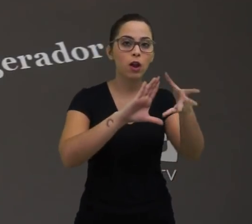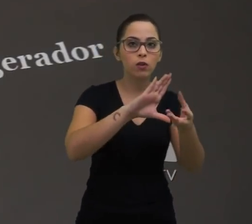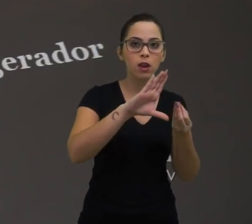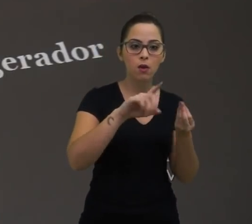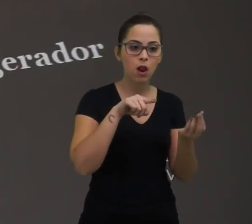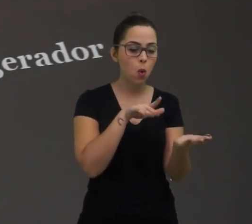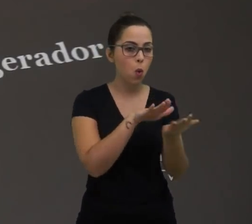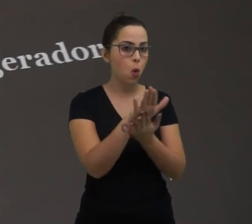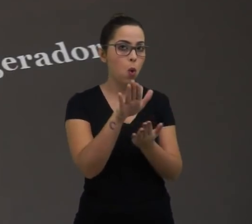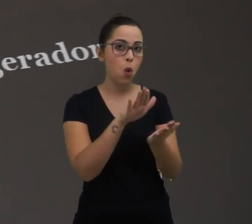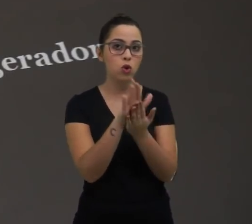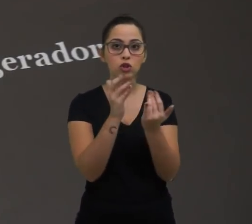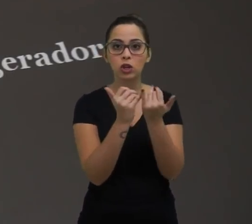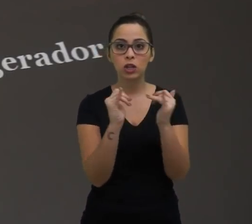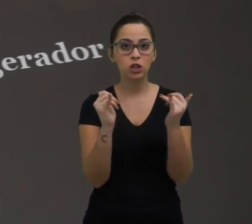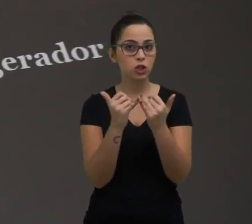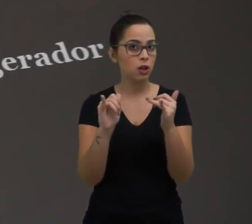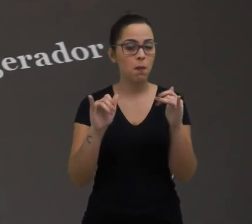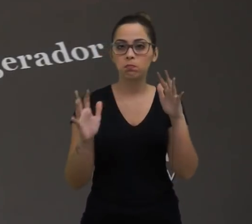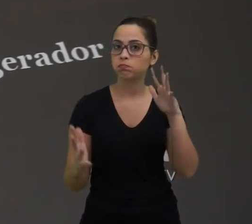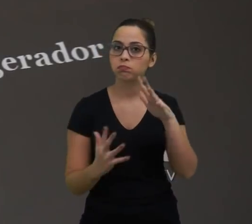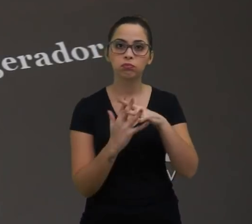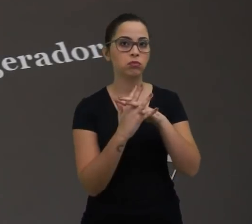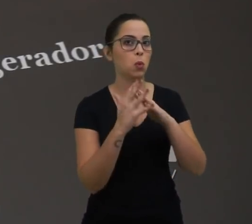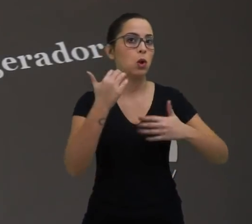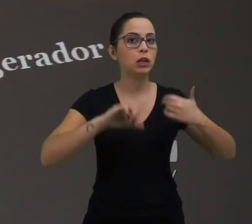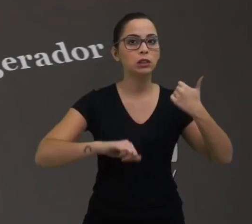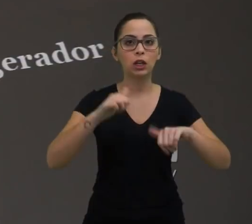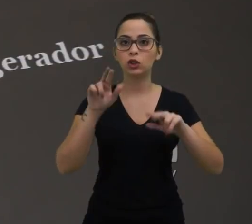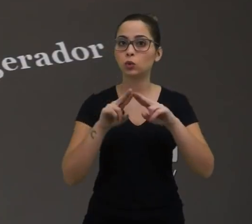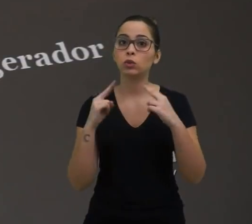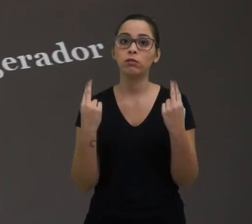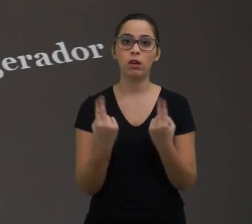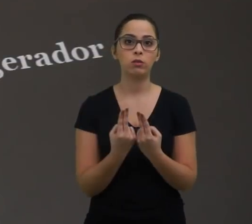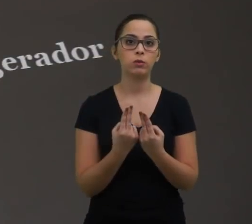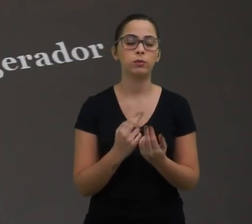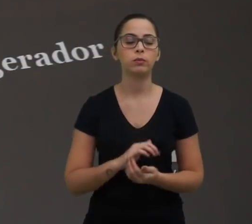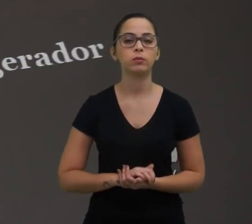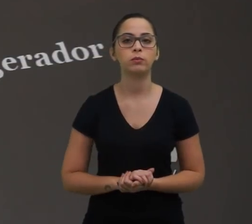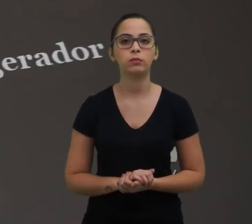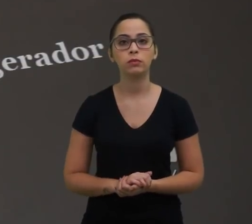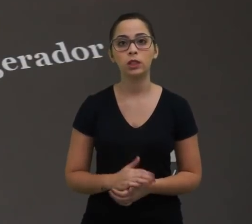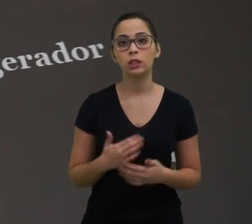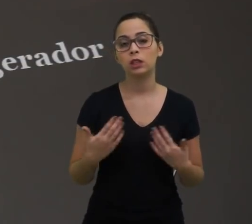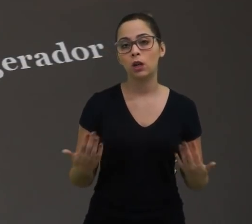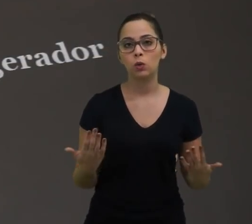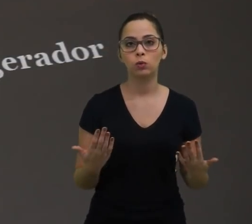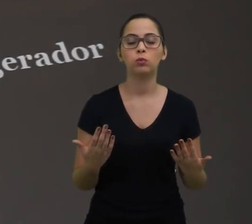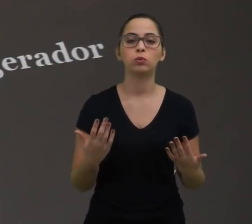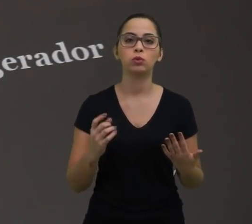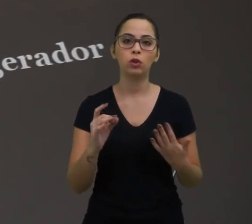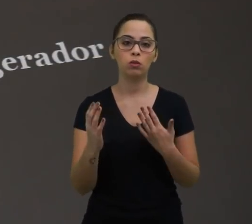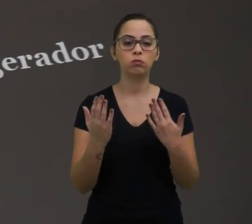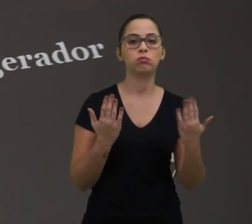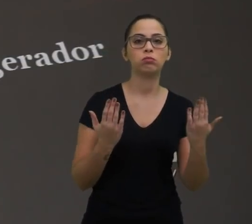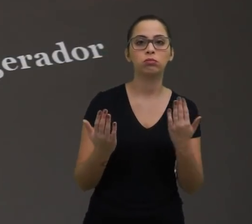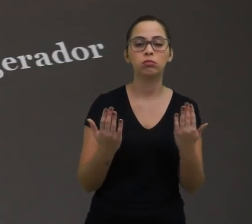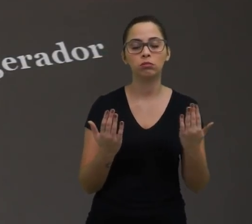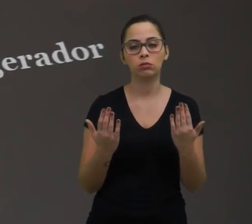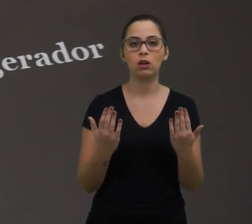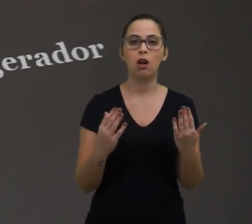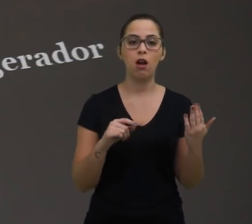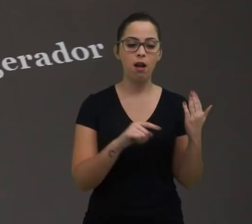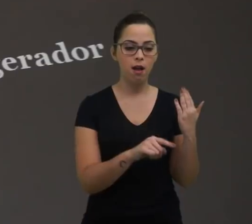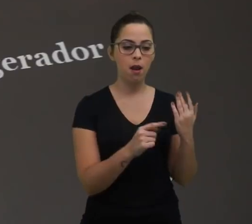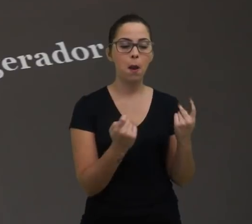água é acelerada conforme ela cai aqui, então ela está transformando energia potencial gravitacional em energia cinética. Essa energia cinética vai mover uma